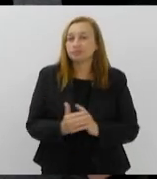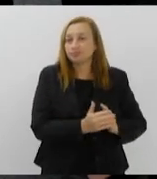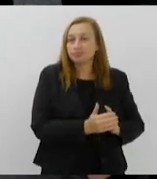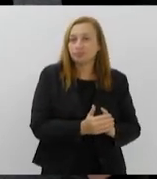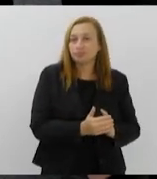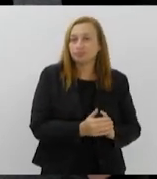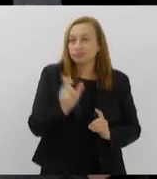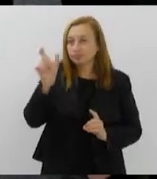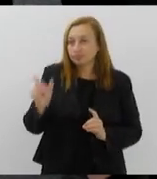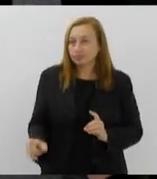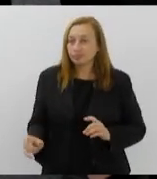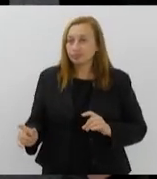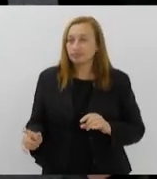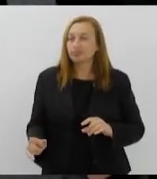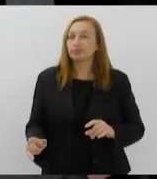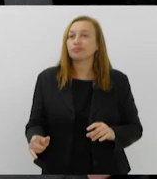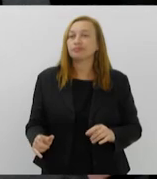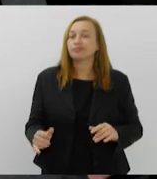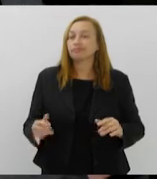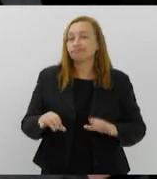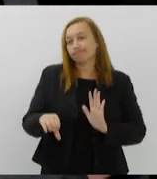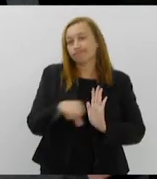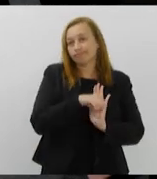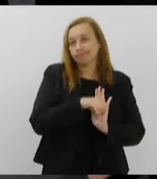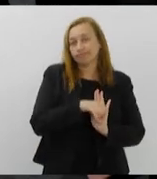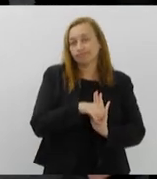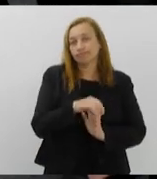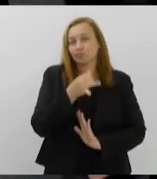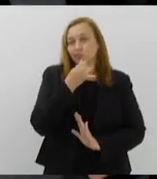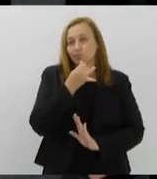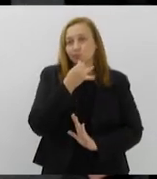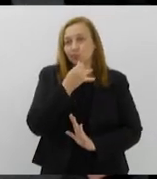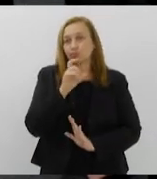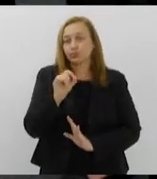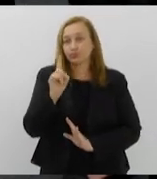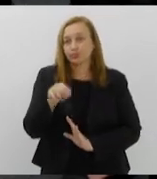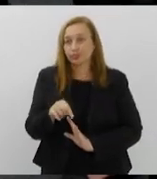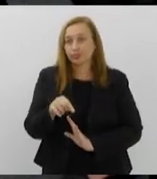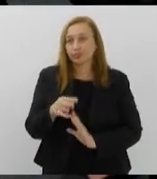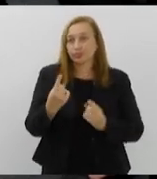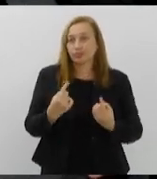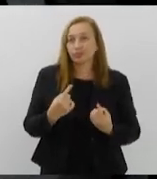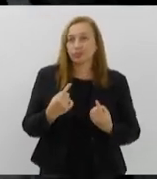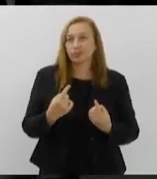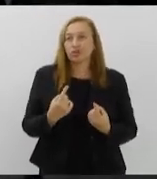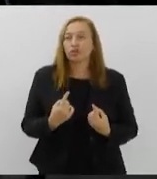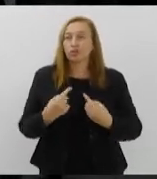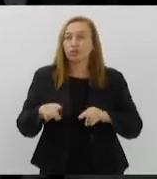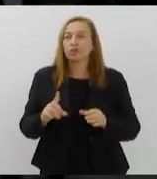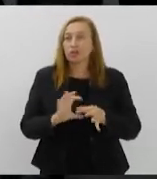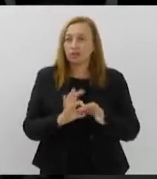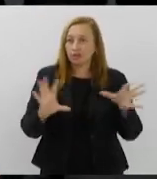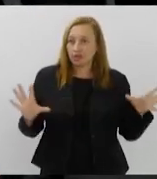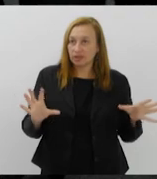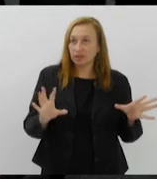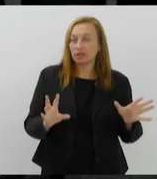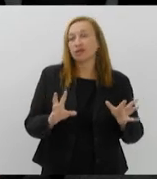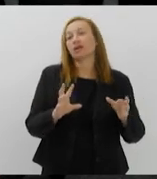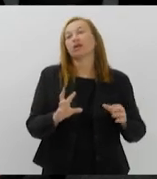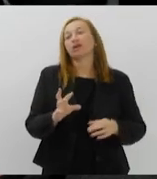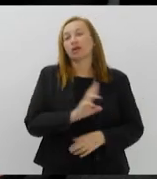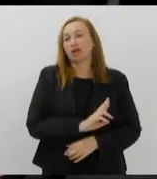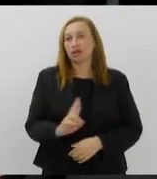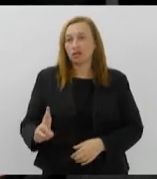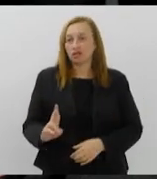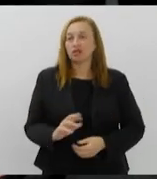tão vergonhoso quanto odioso, que é o ataque à liberdade religiosa, à liberdade